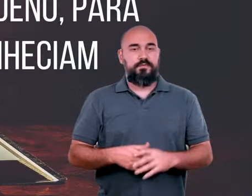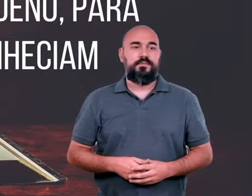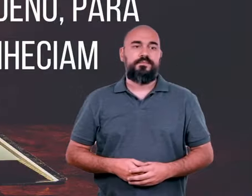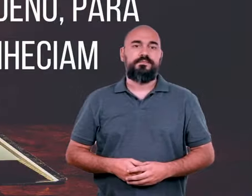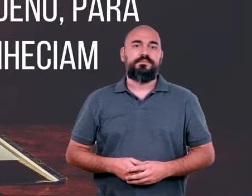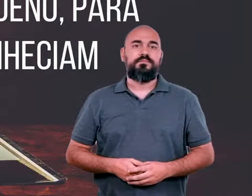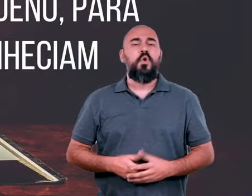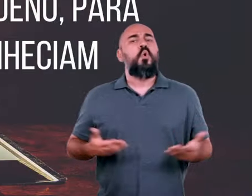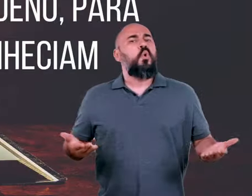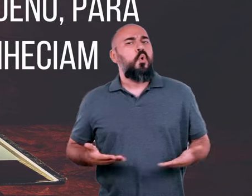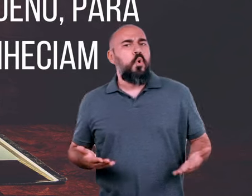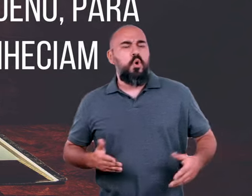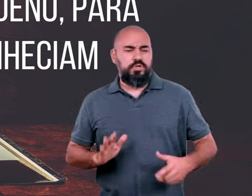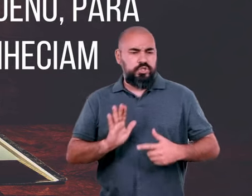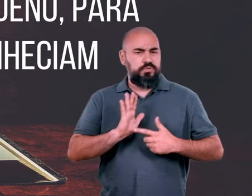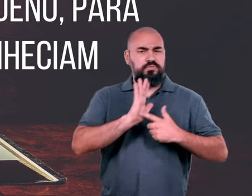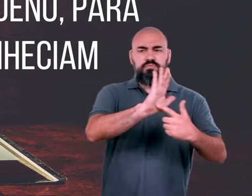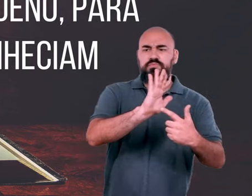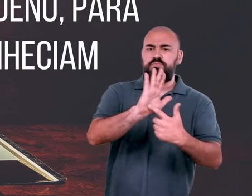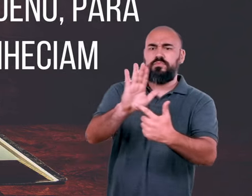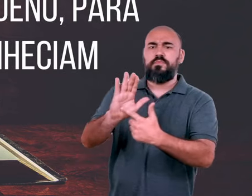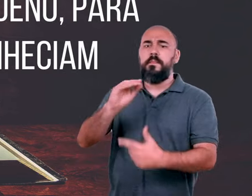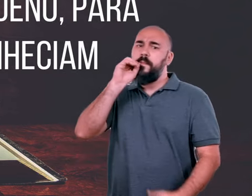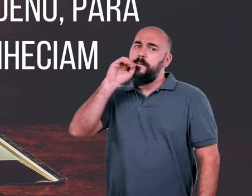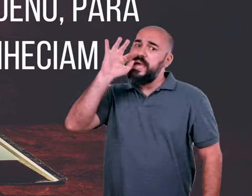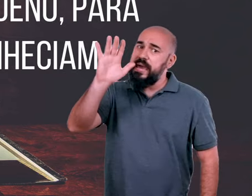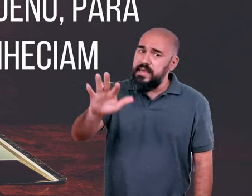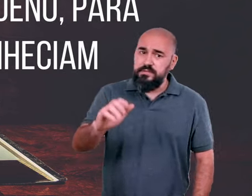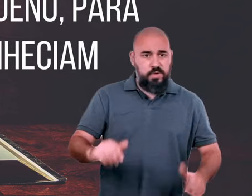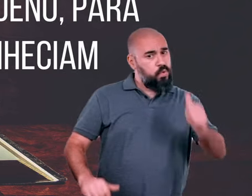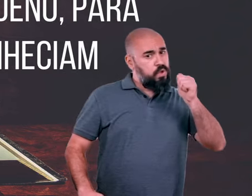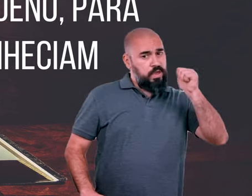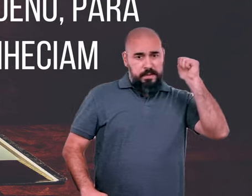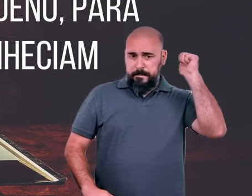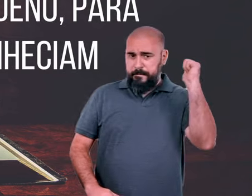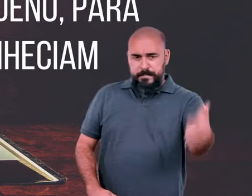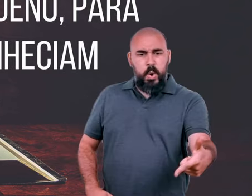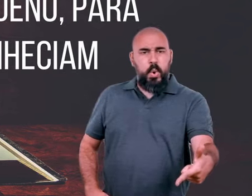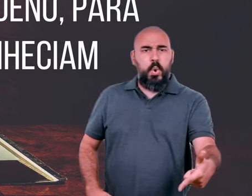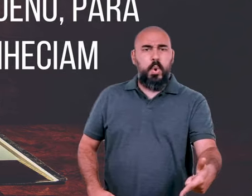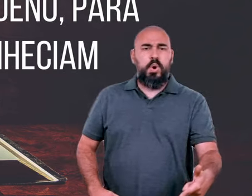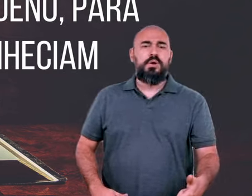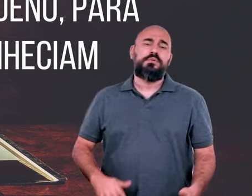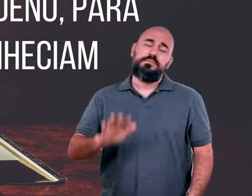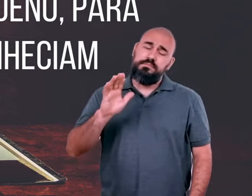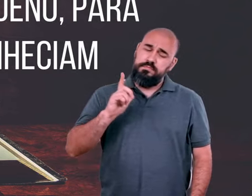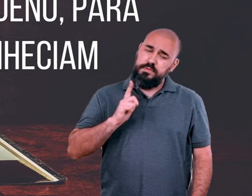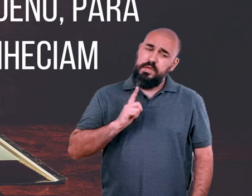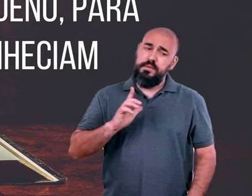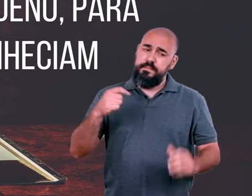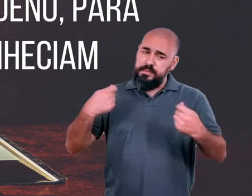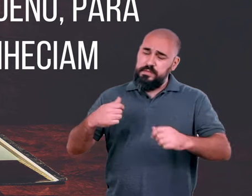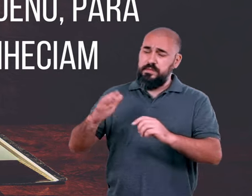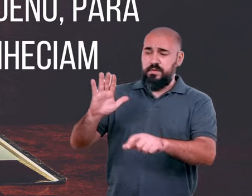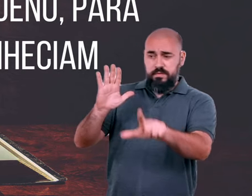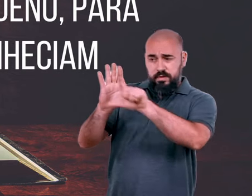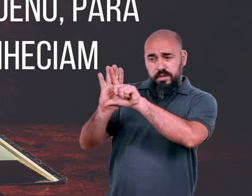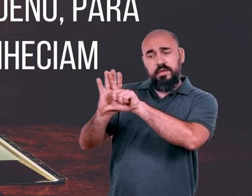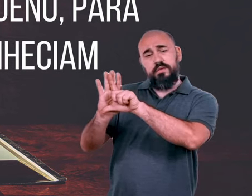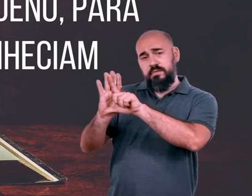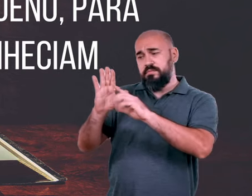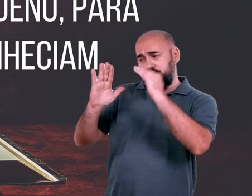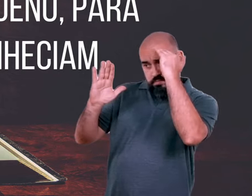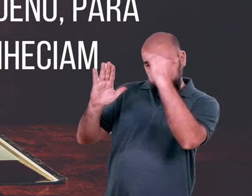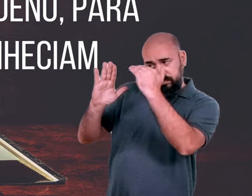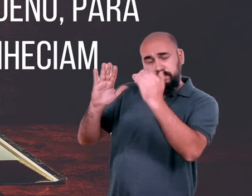eu ponho diante de vocês a bênção e a maldição. A bênção, se cumprirem os mandamentos do Senhor, seu Deus, que hoje eu